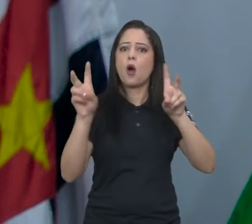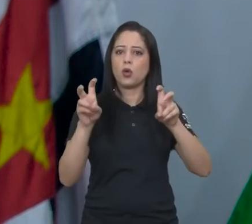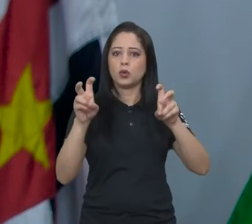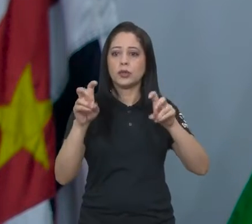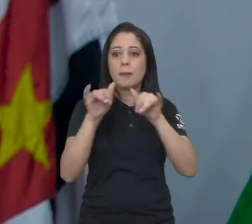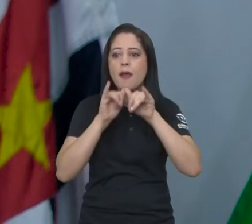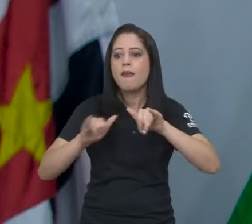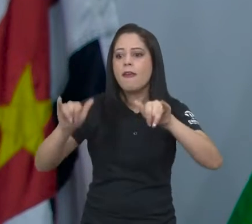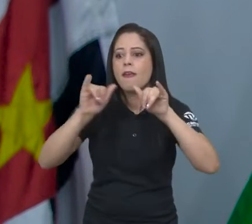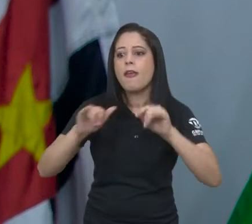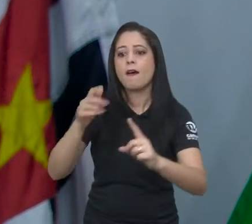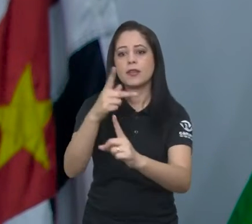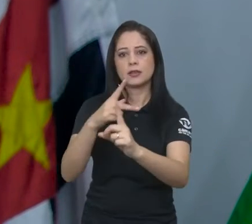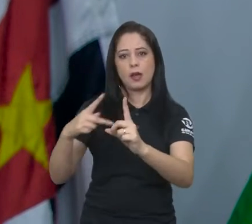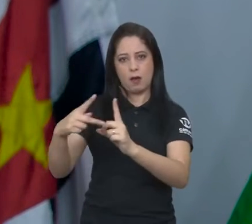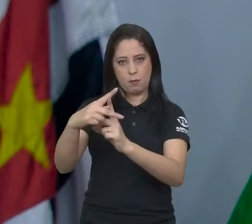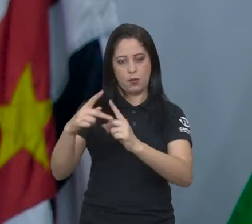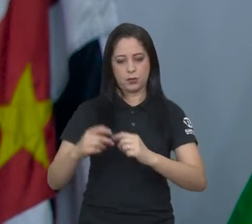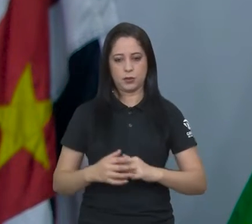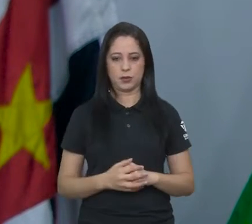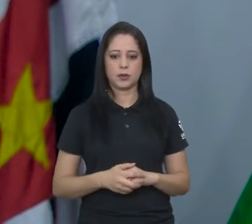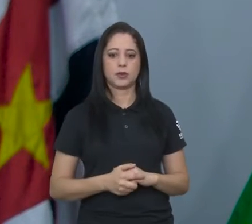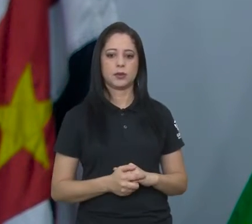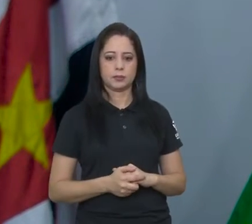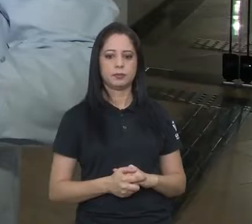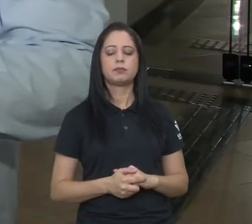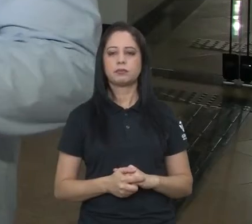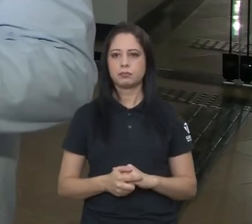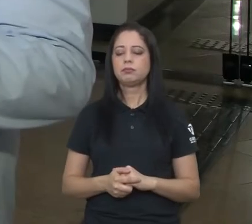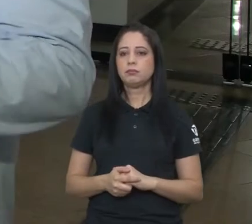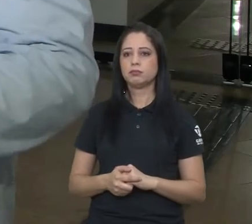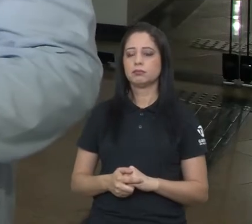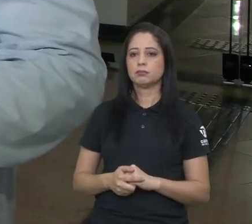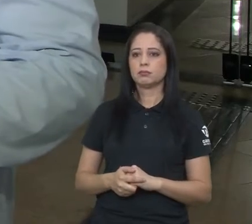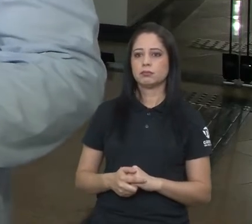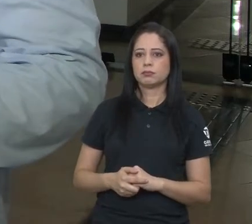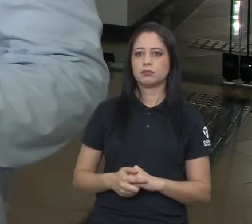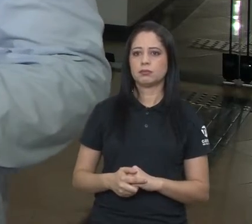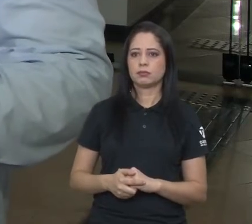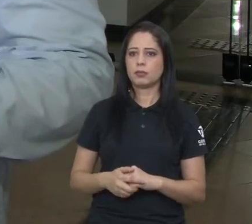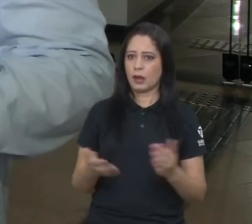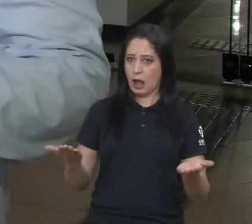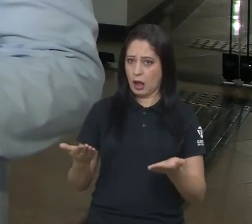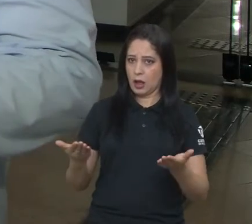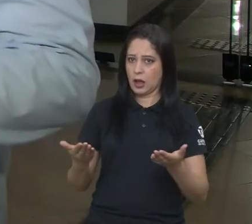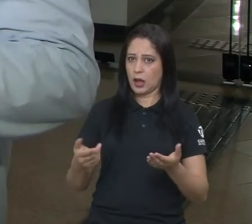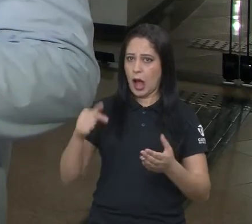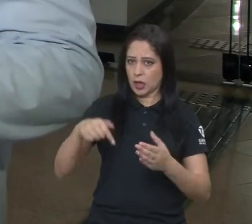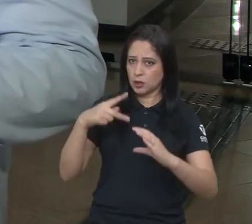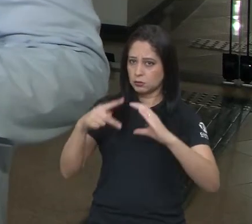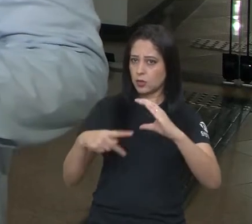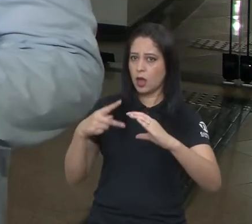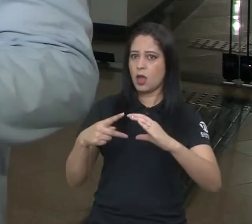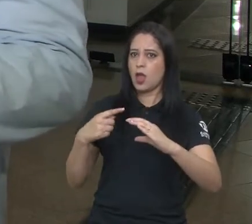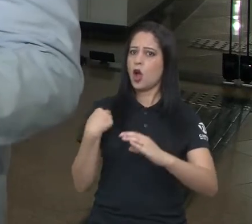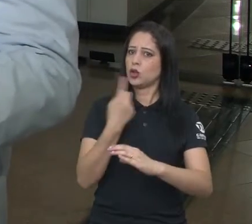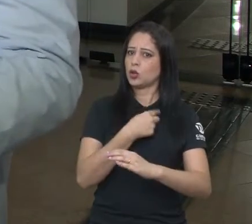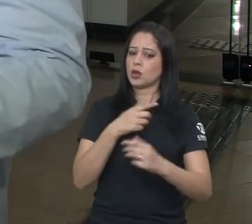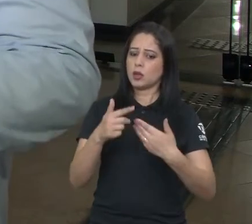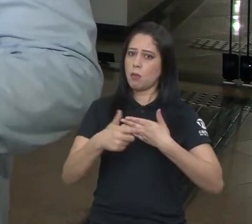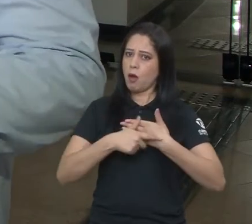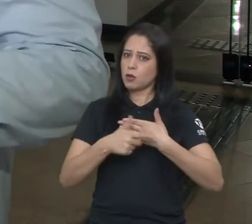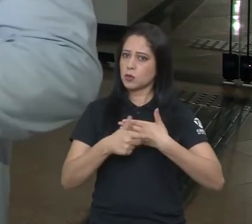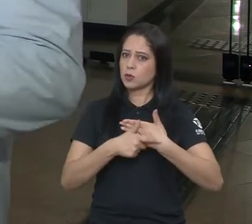tema e conscientizar a população sobre os riscos. Temos um papel importante nessa casa, porque antes do projeto ser apreciado